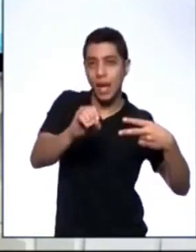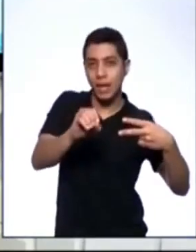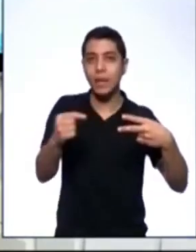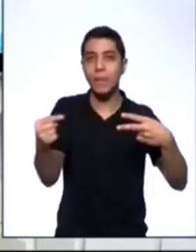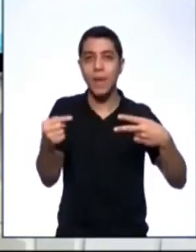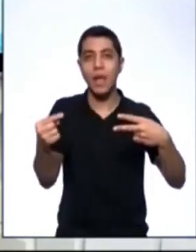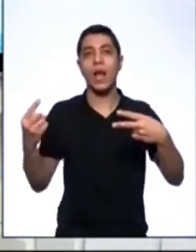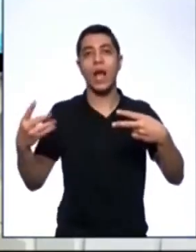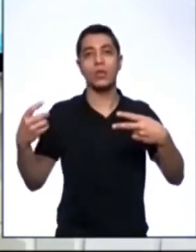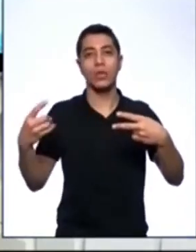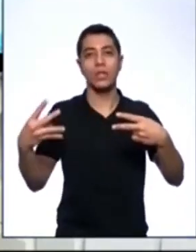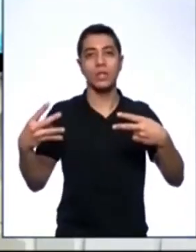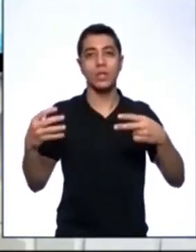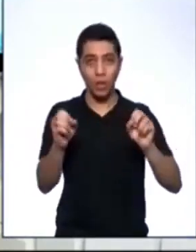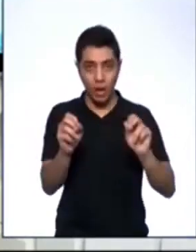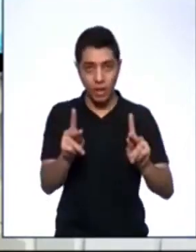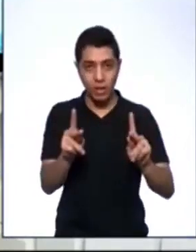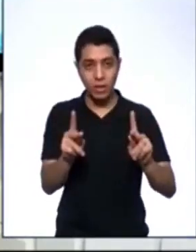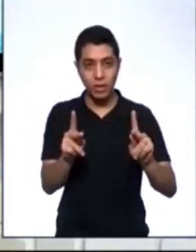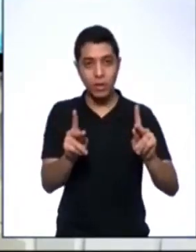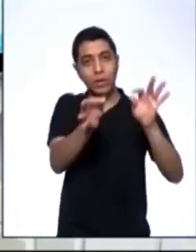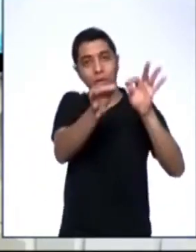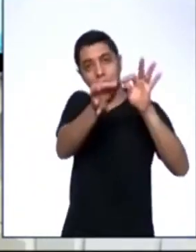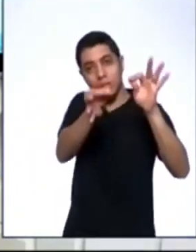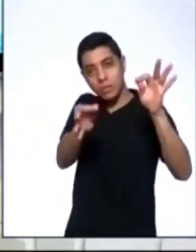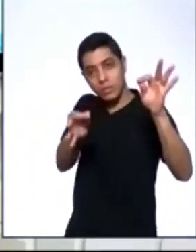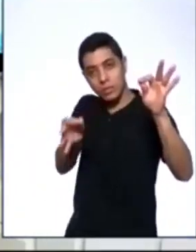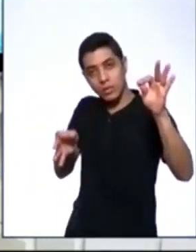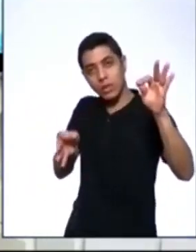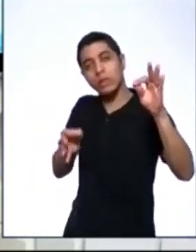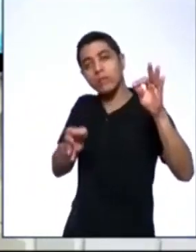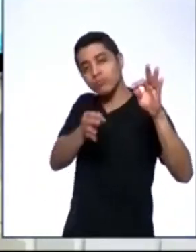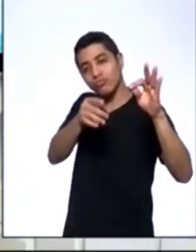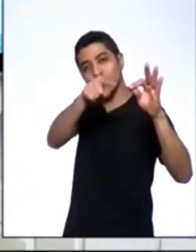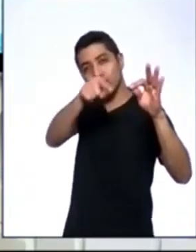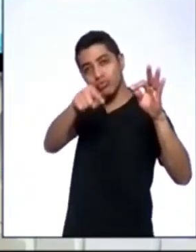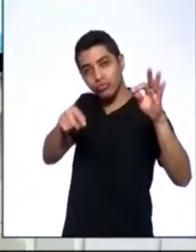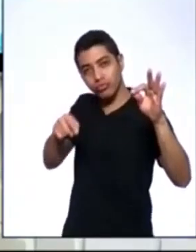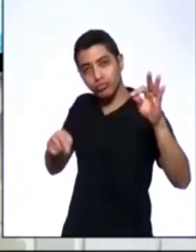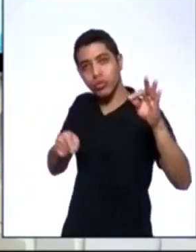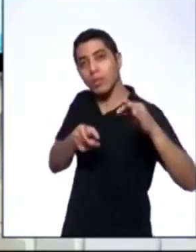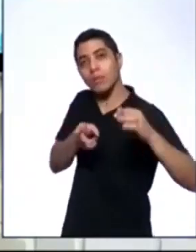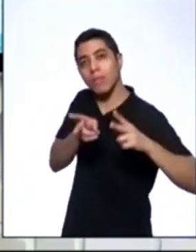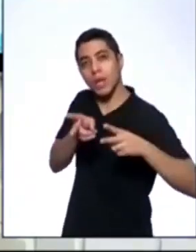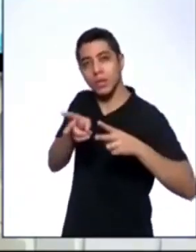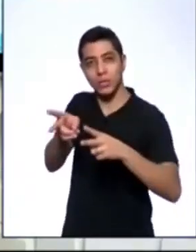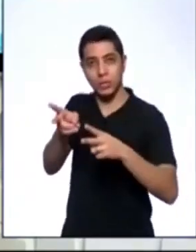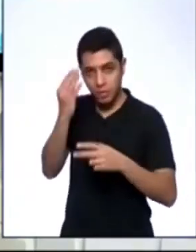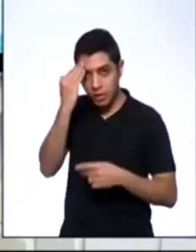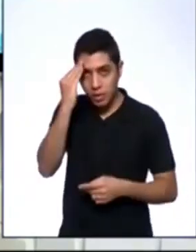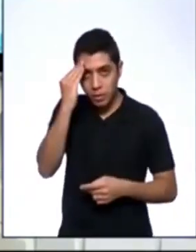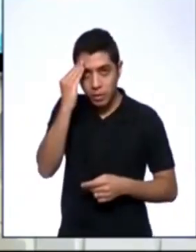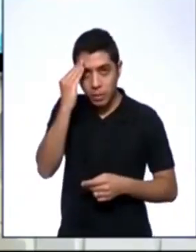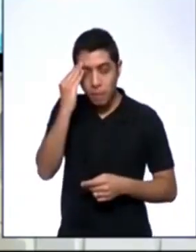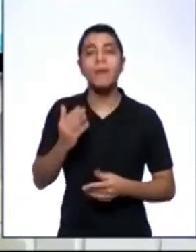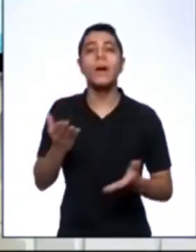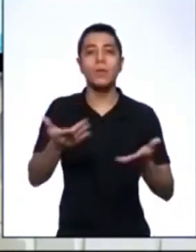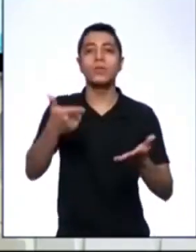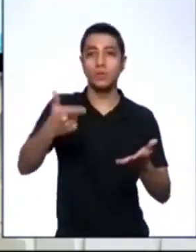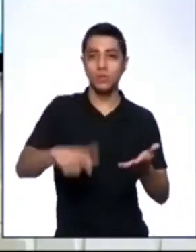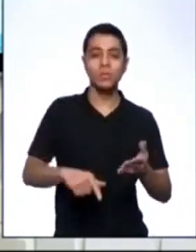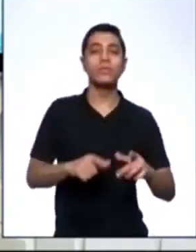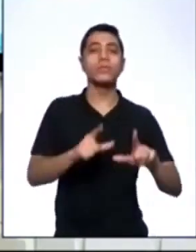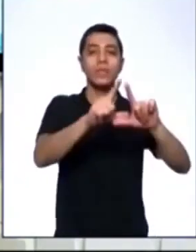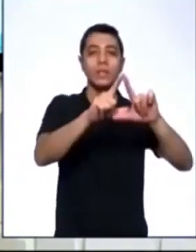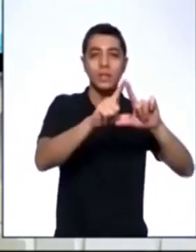y Delta X no mesmo sentido agora faz de novo gente vai deu tá aí conjunto 06